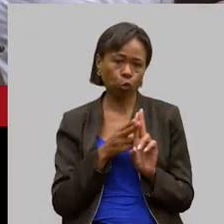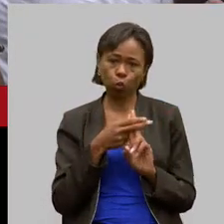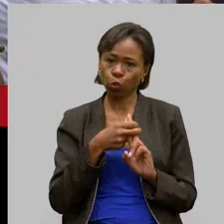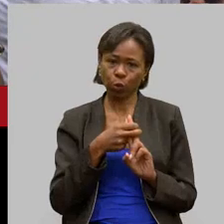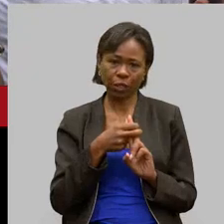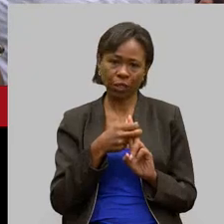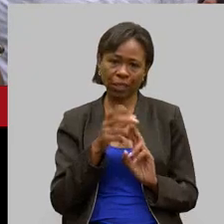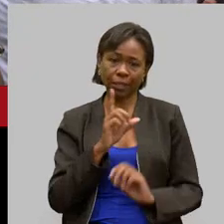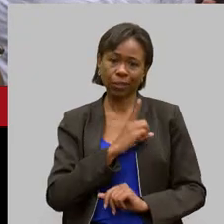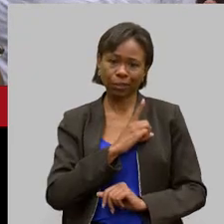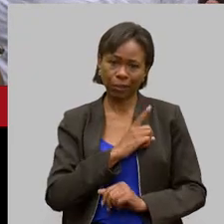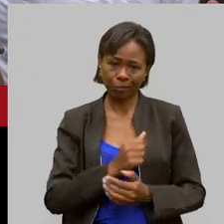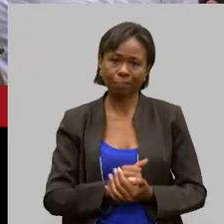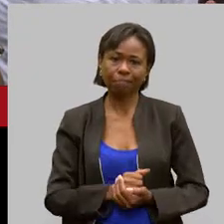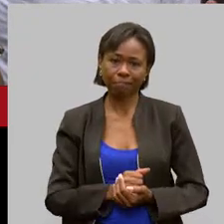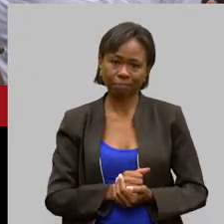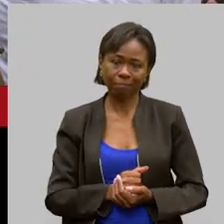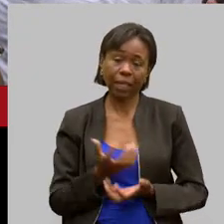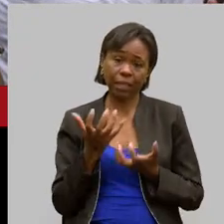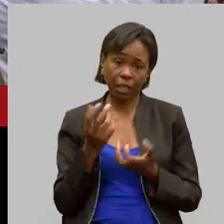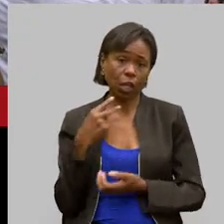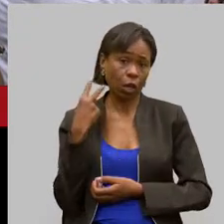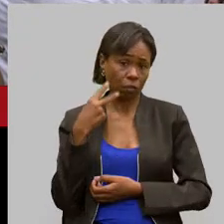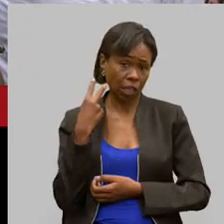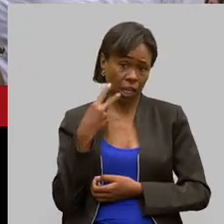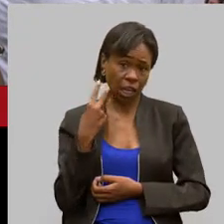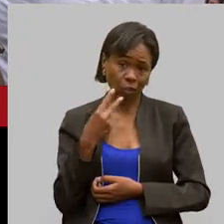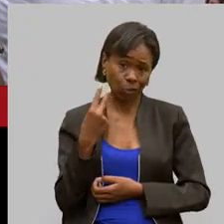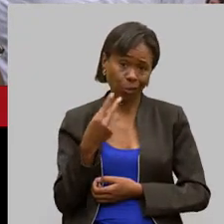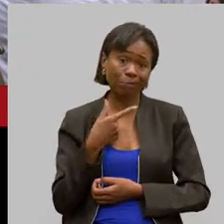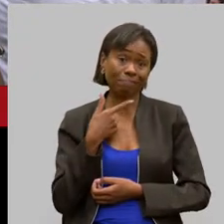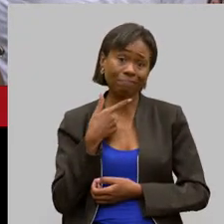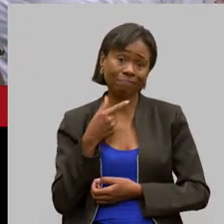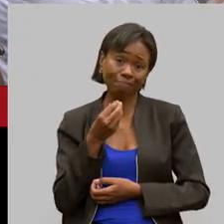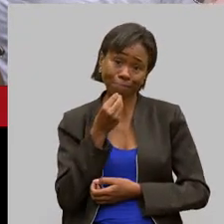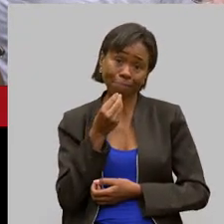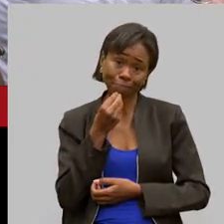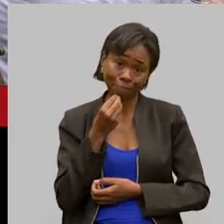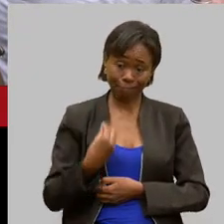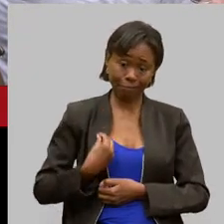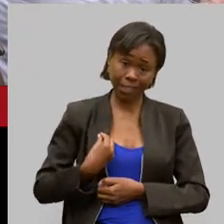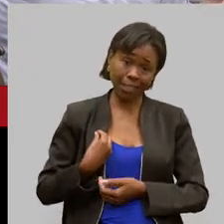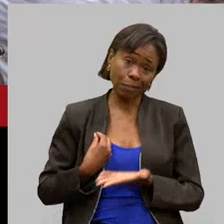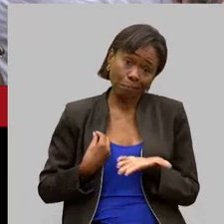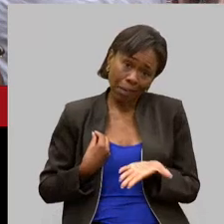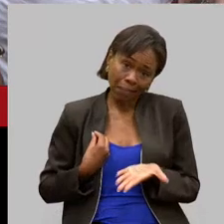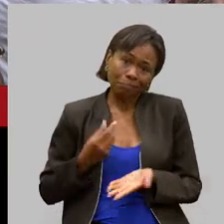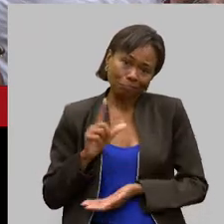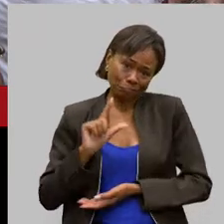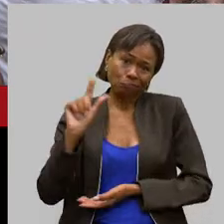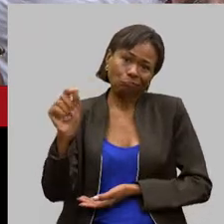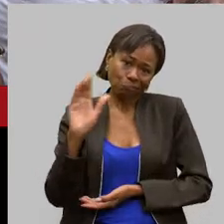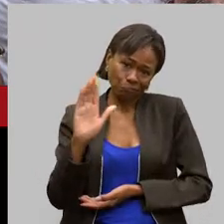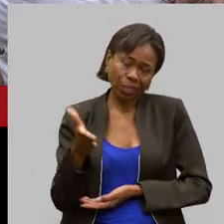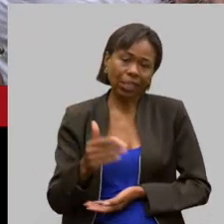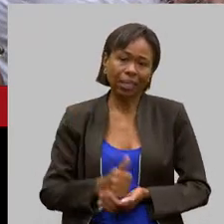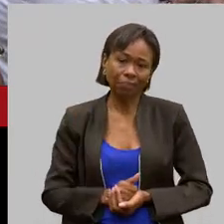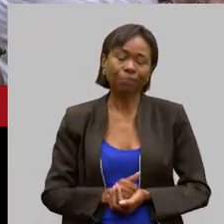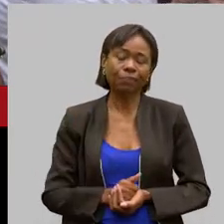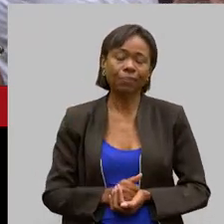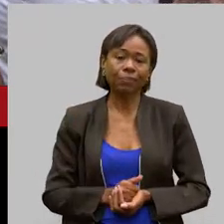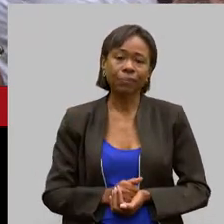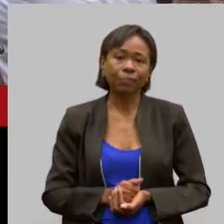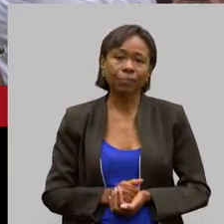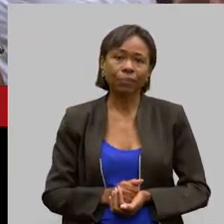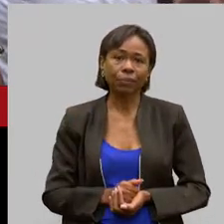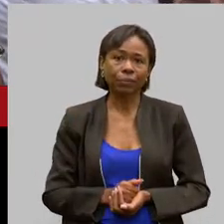senhor eh Vereador ainda estivesse presente né mas ele já foi que está em mandato eh